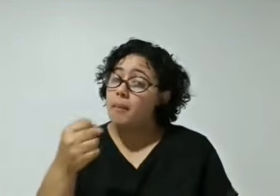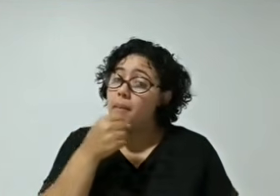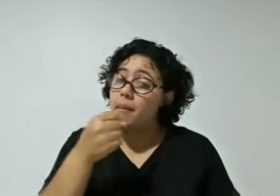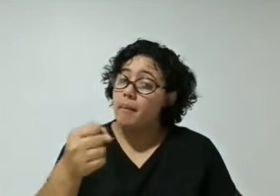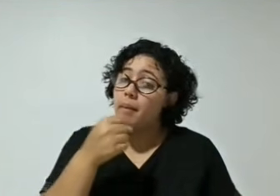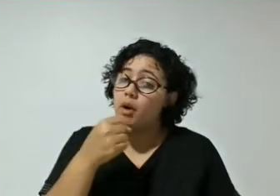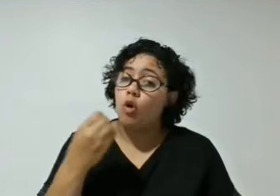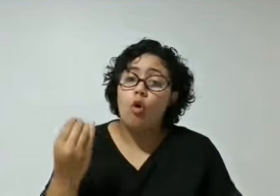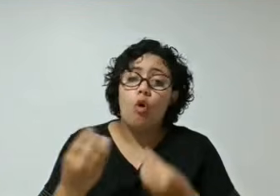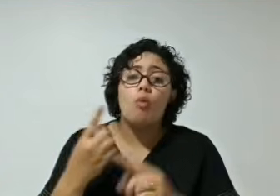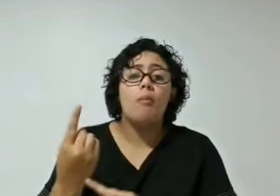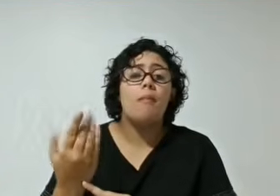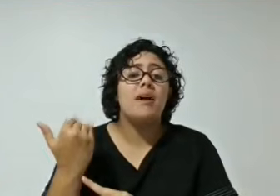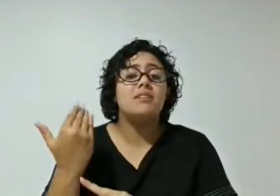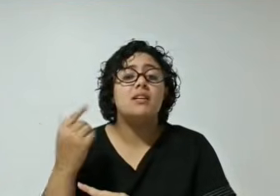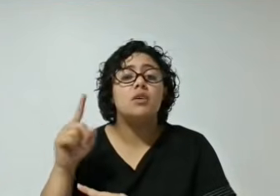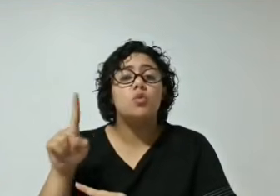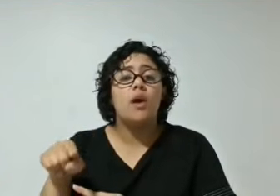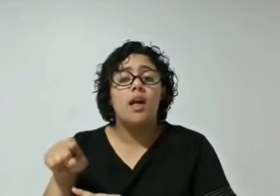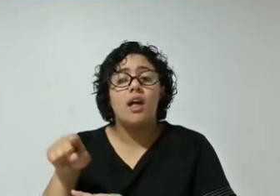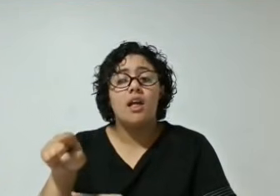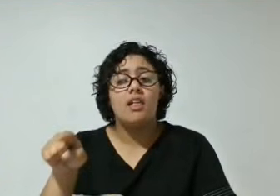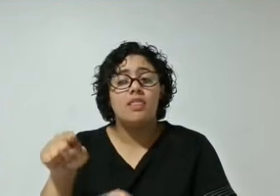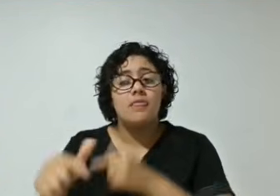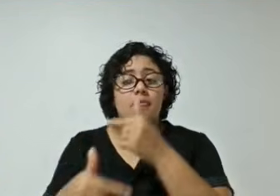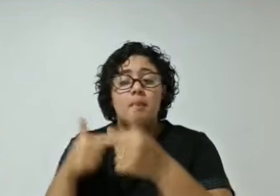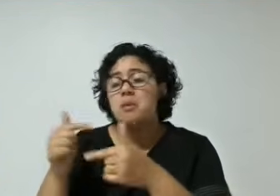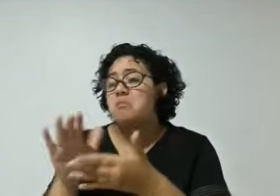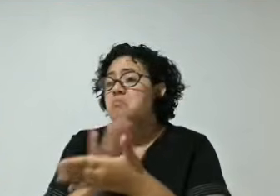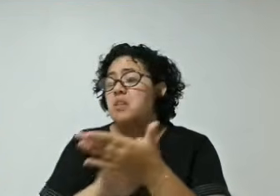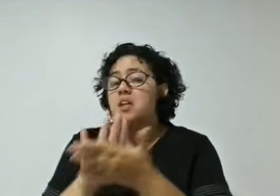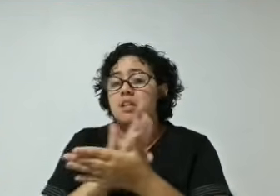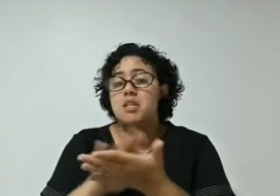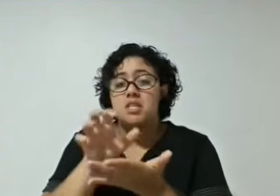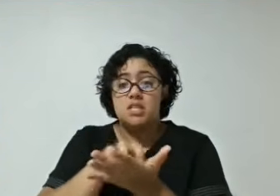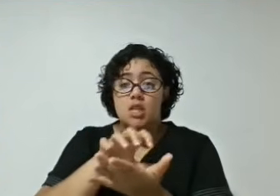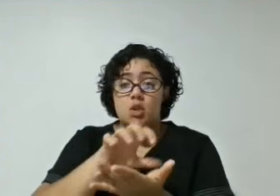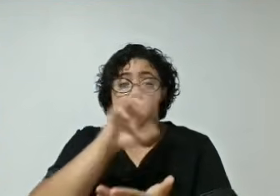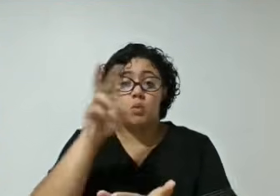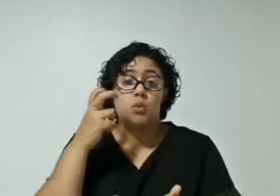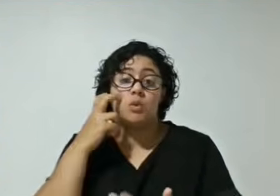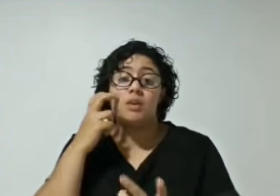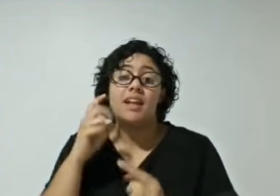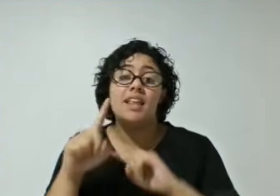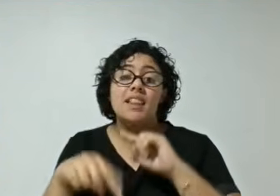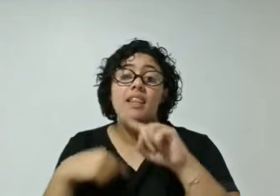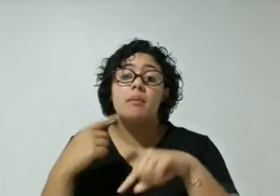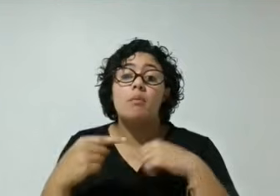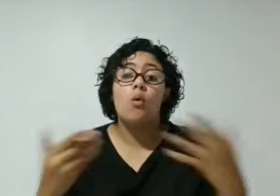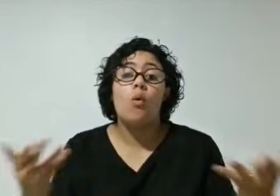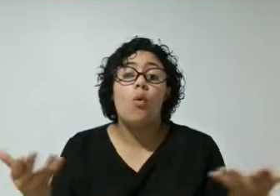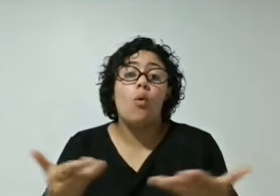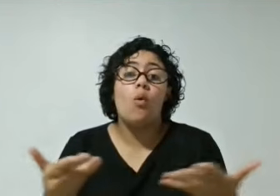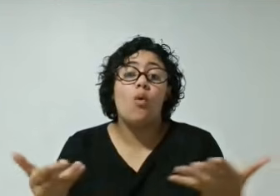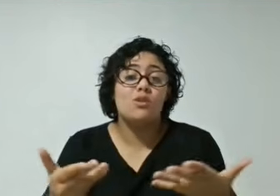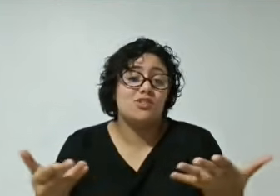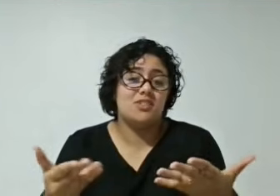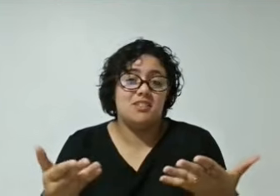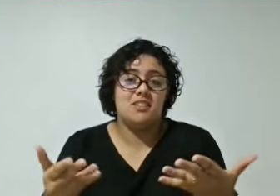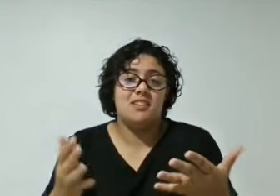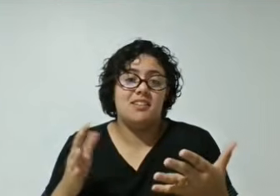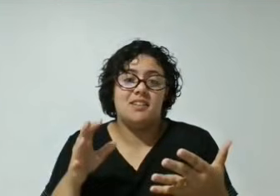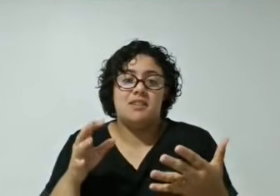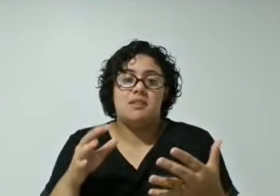era antes deles trabalharem num espaço como o Centro Cultural e como eles hoje apropriam de outros espaços,